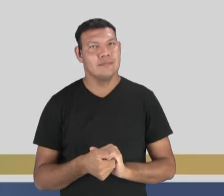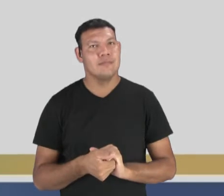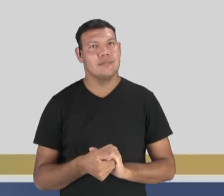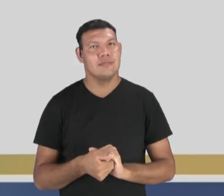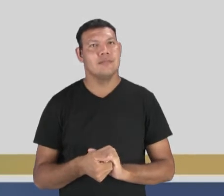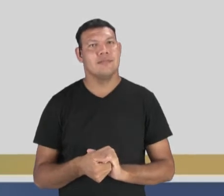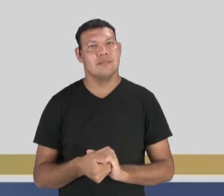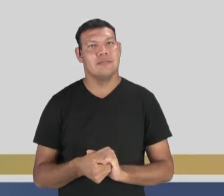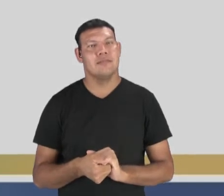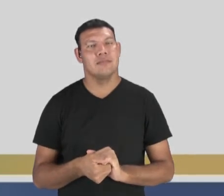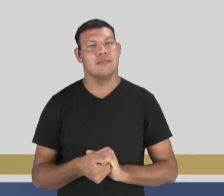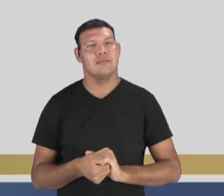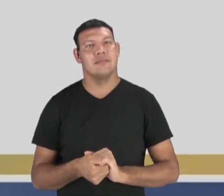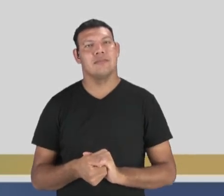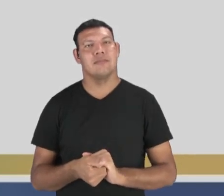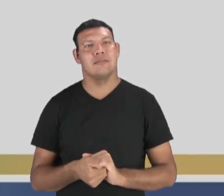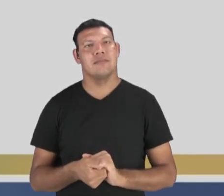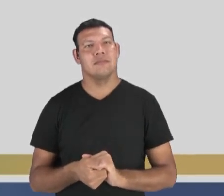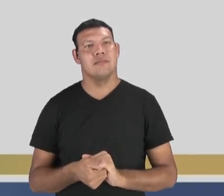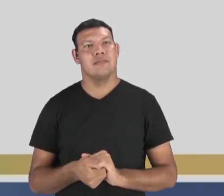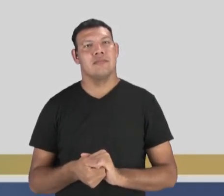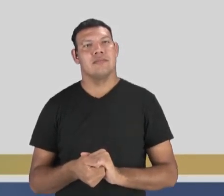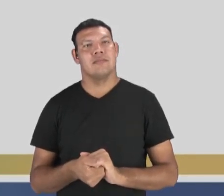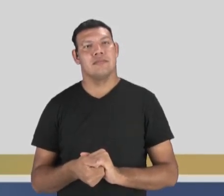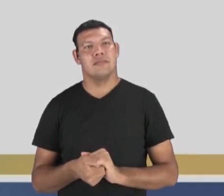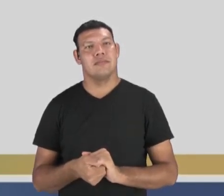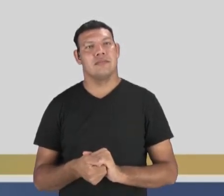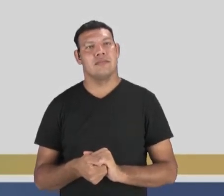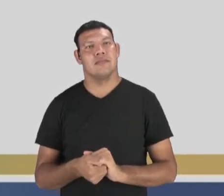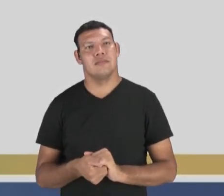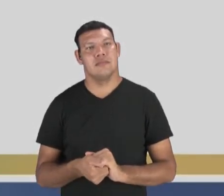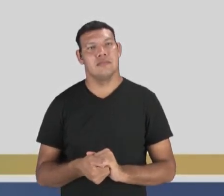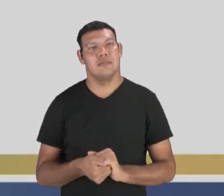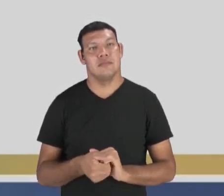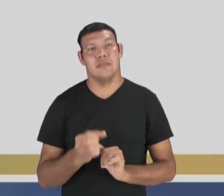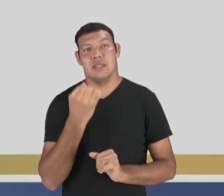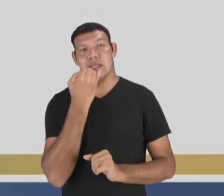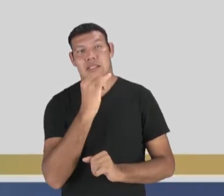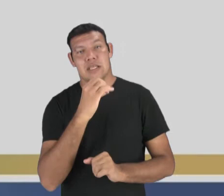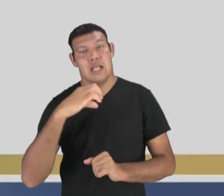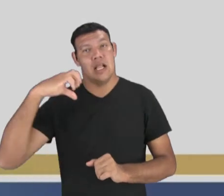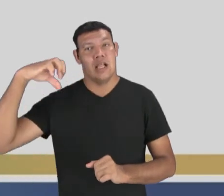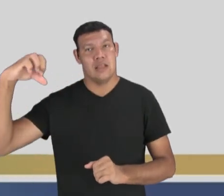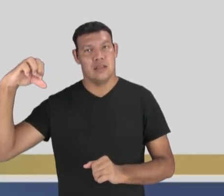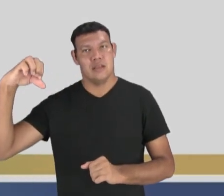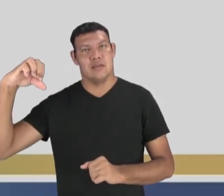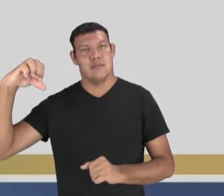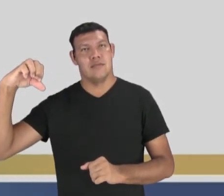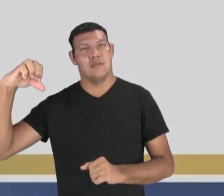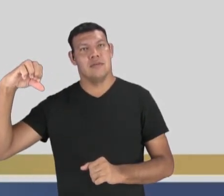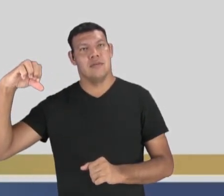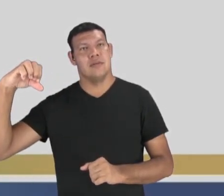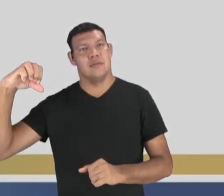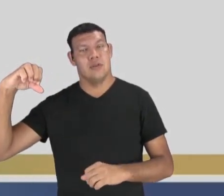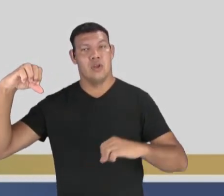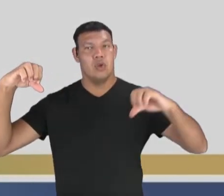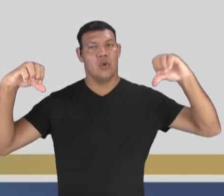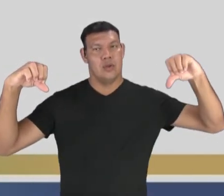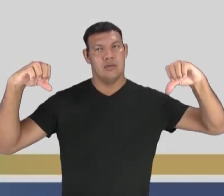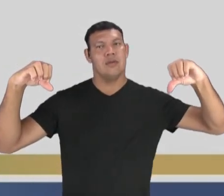igual a 9. Então, se o 9 do primeiro membro é igual ao 9 do